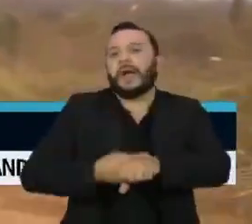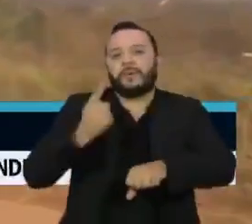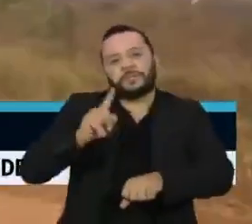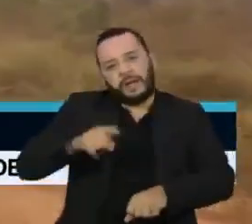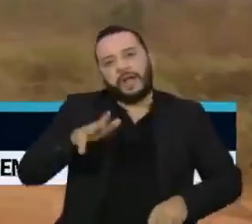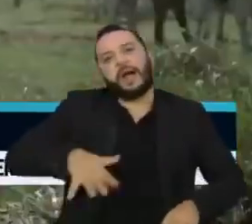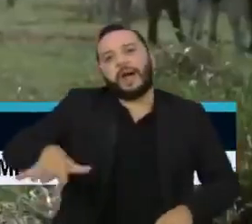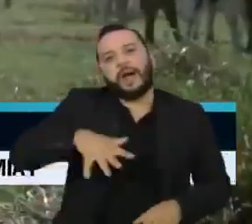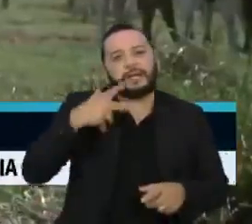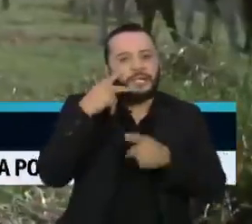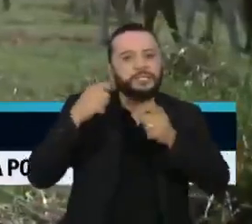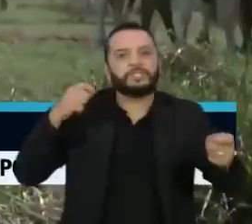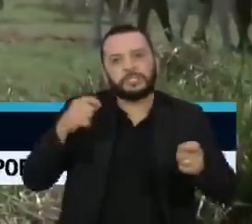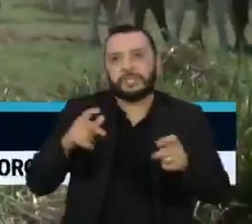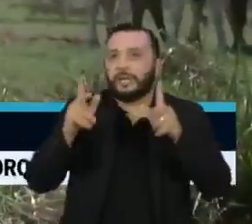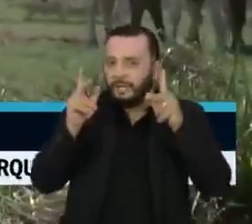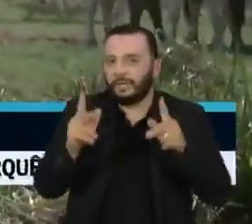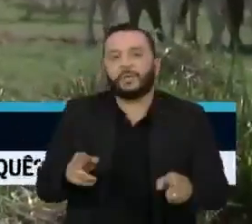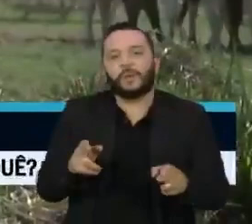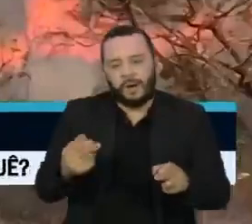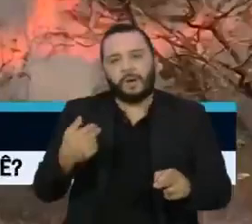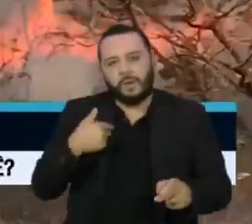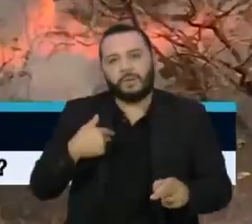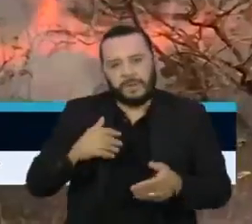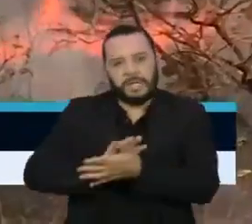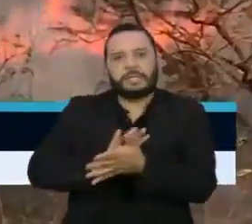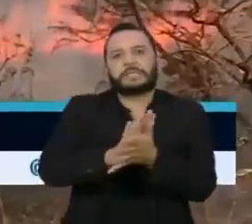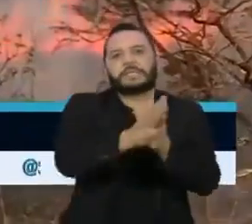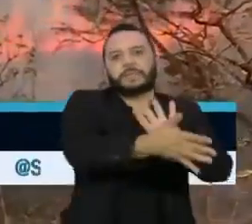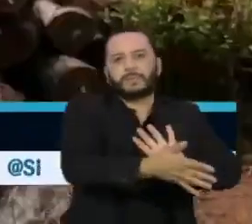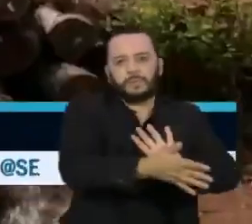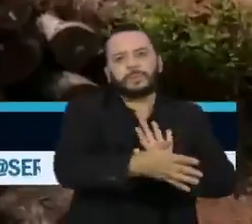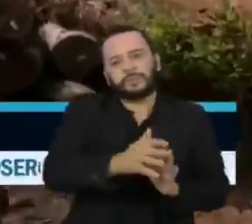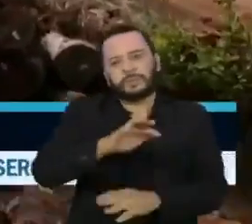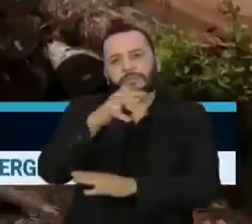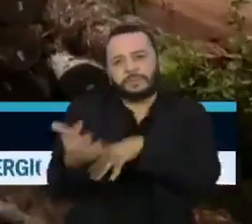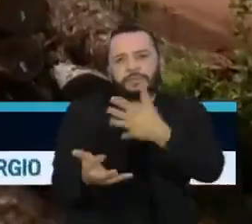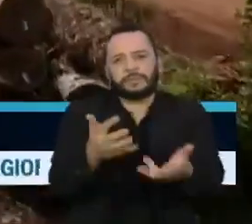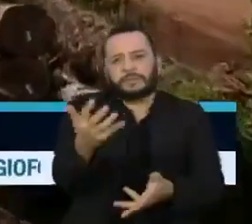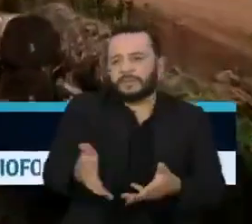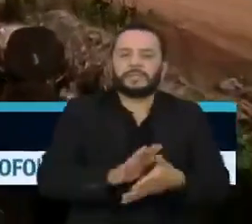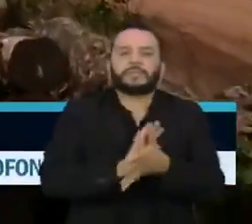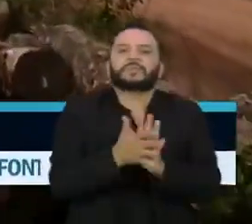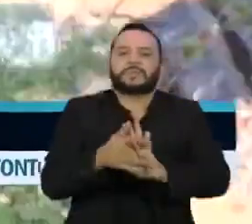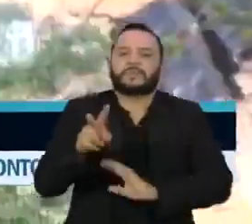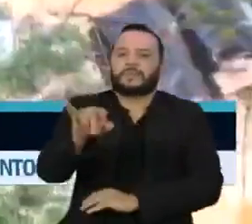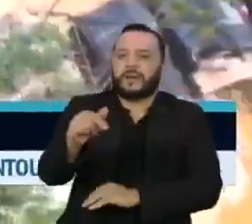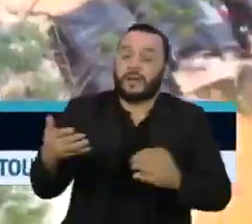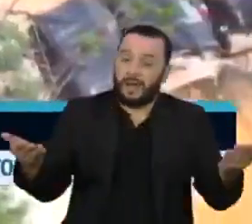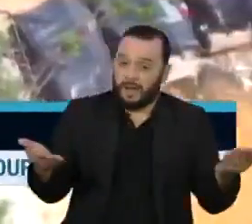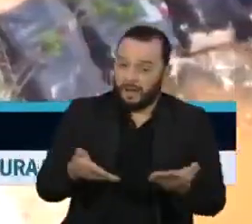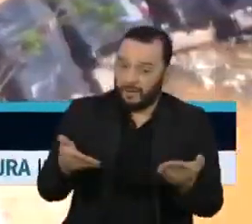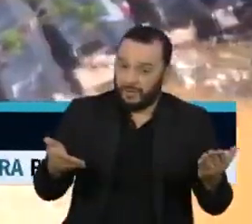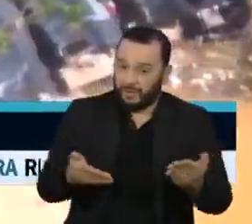mesma coisa que decretar a morte da floresta. Portanto, o presidente